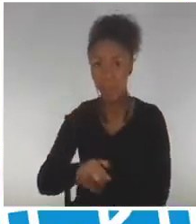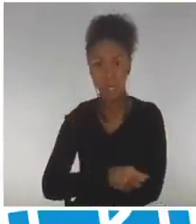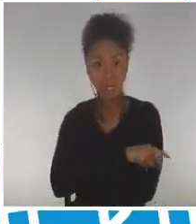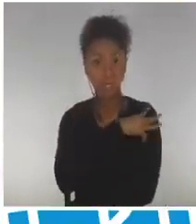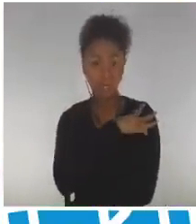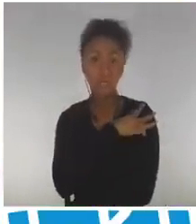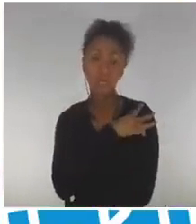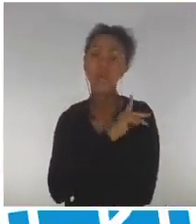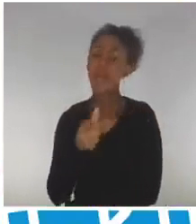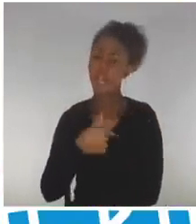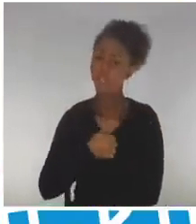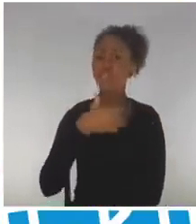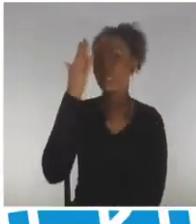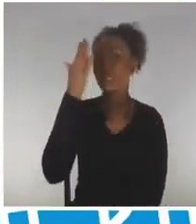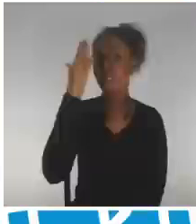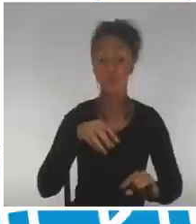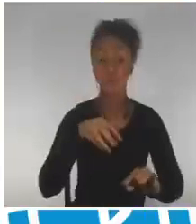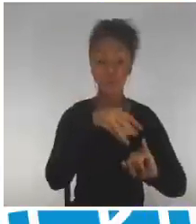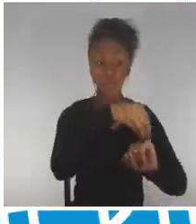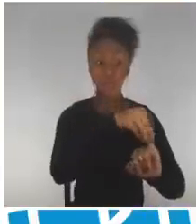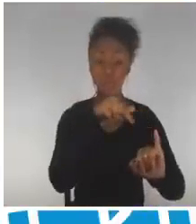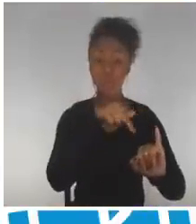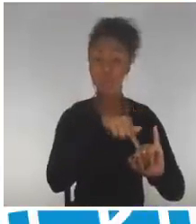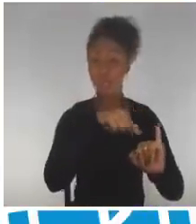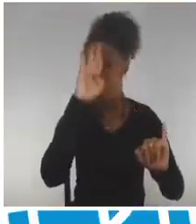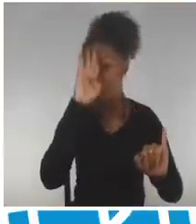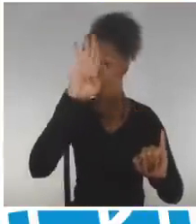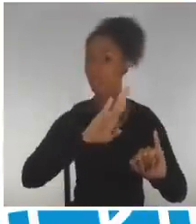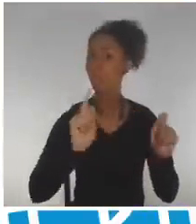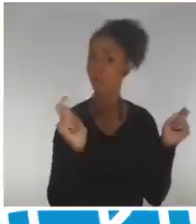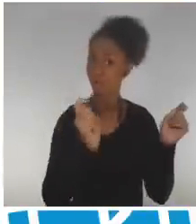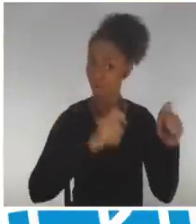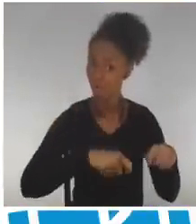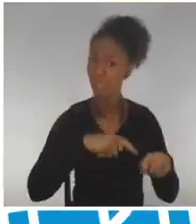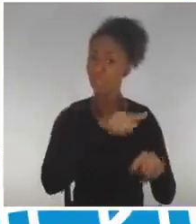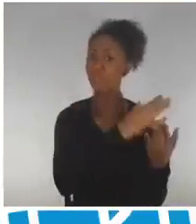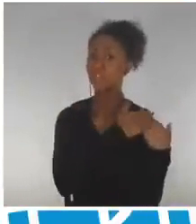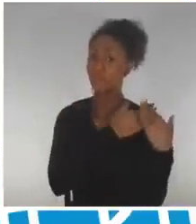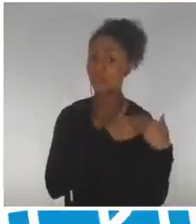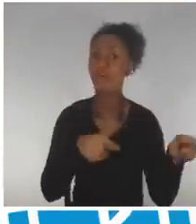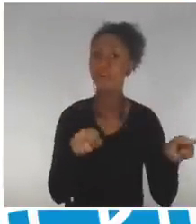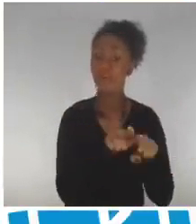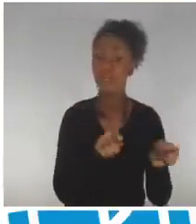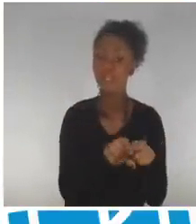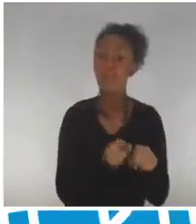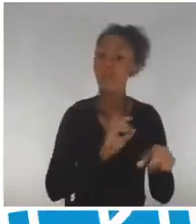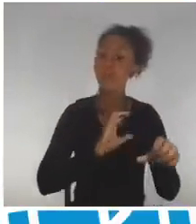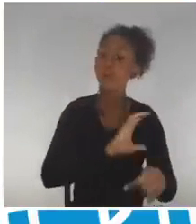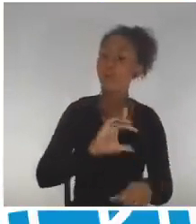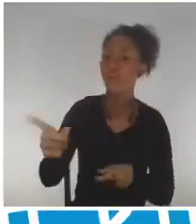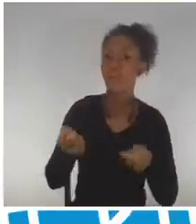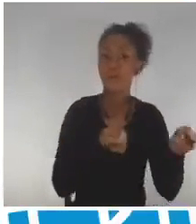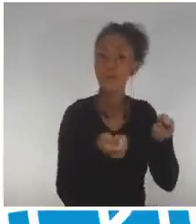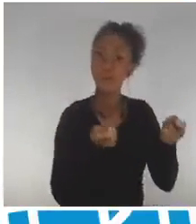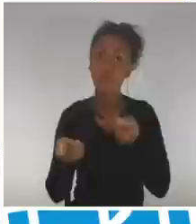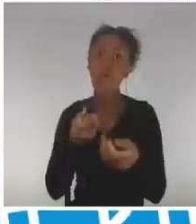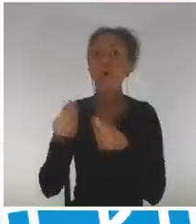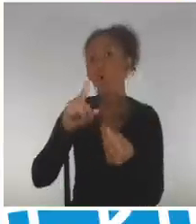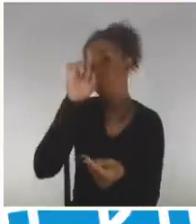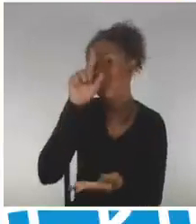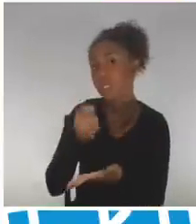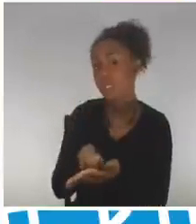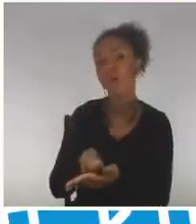INEP como o grande órgão competente, né, para coordenar e deliberar sobre essas decisões, como sempre